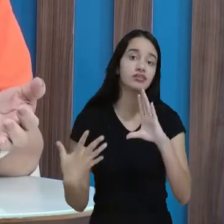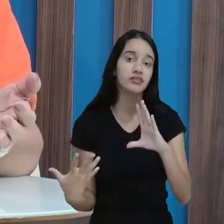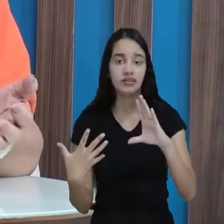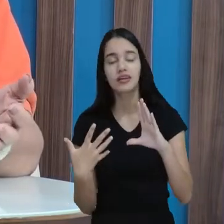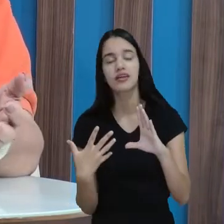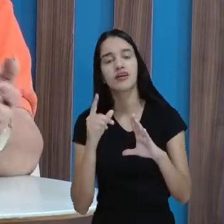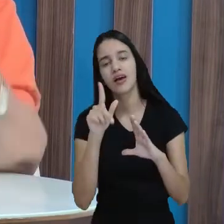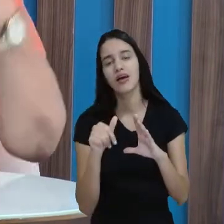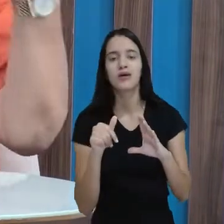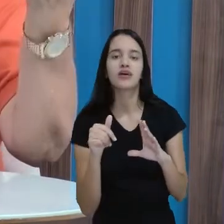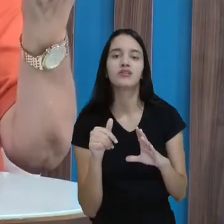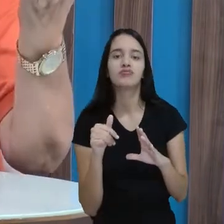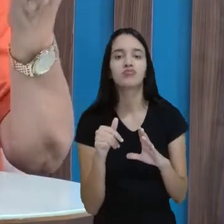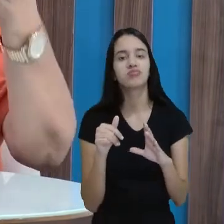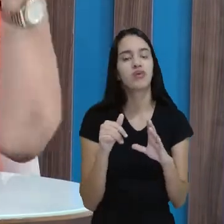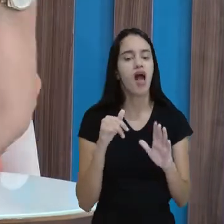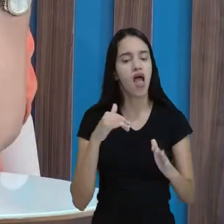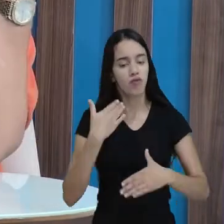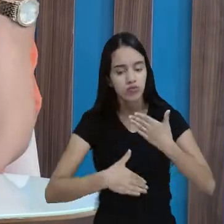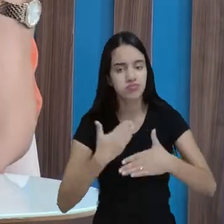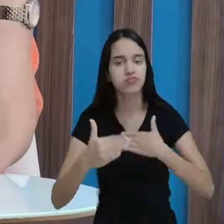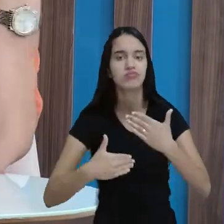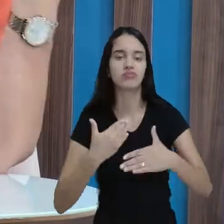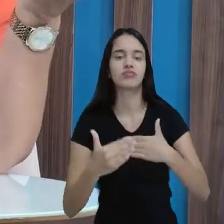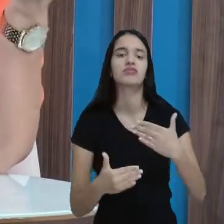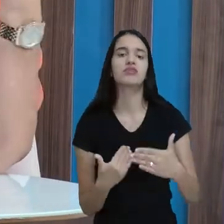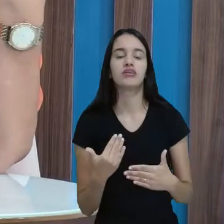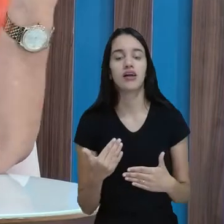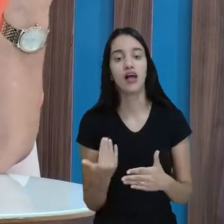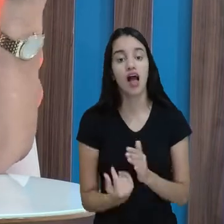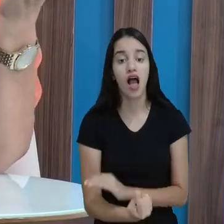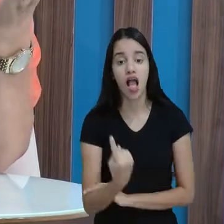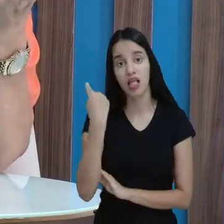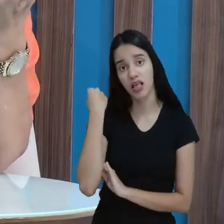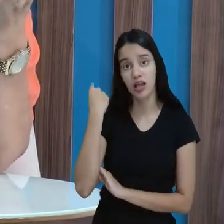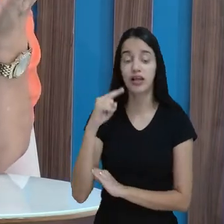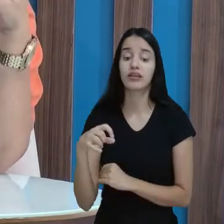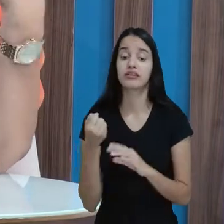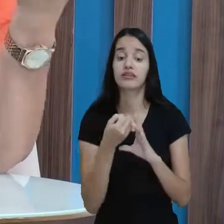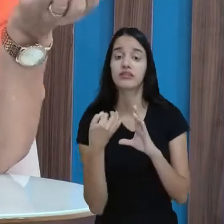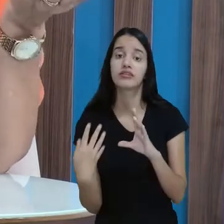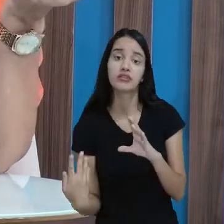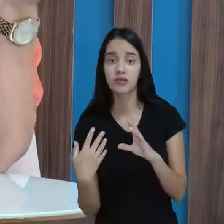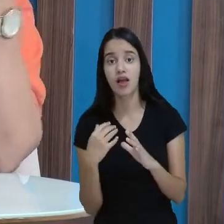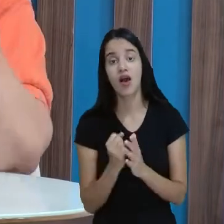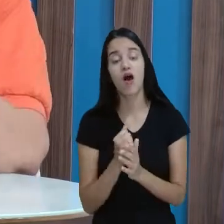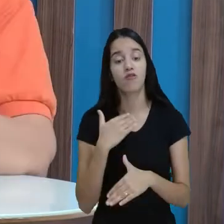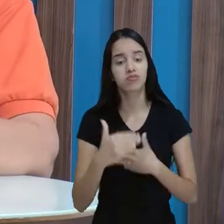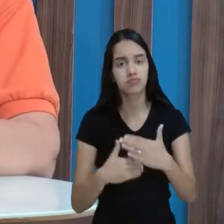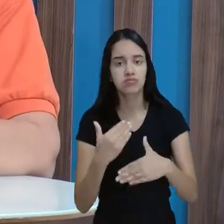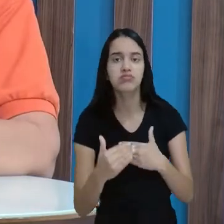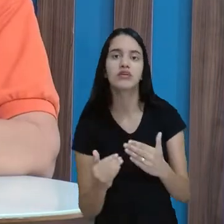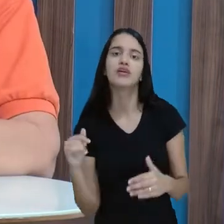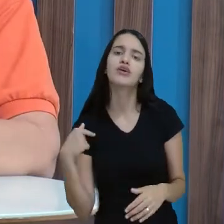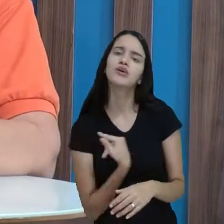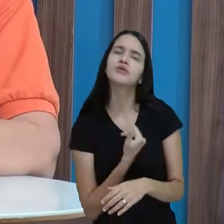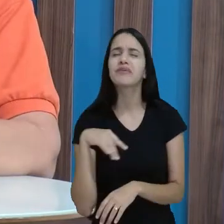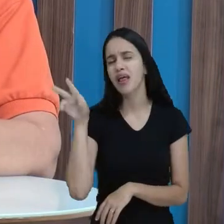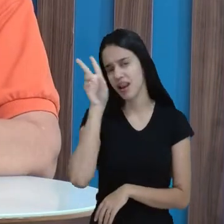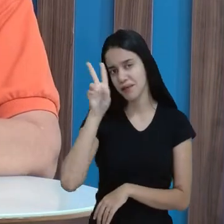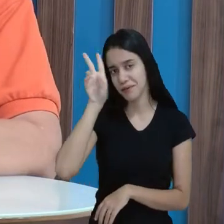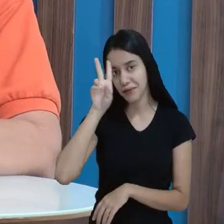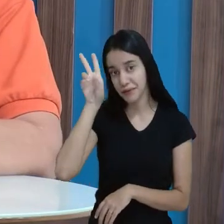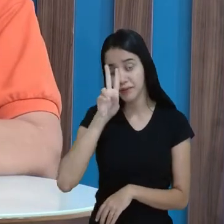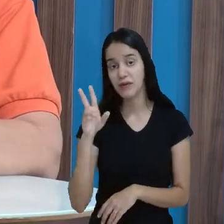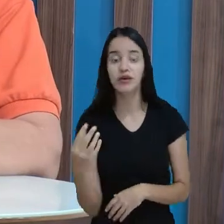características dos anteriores. Evolutivas, né? Isso, dos anteriores, as características evolutivas. Então, a gente vai lembrar aí,